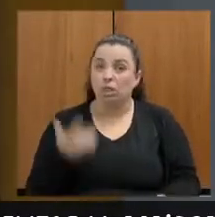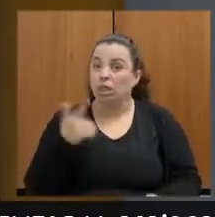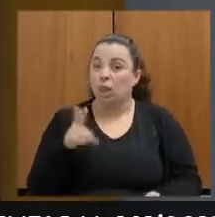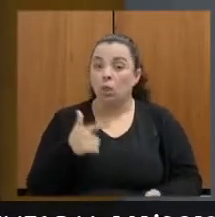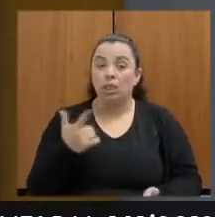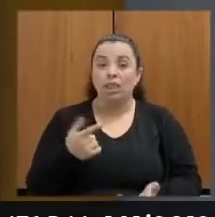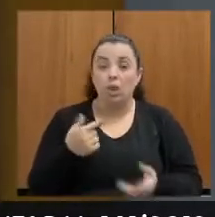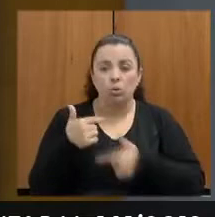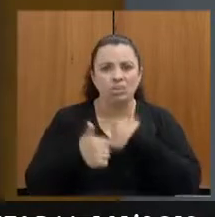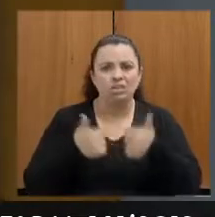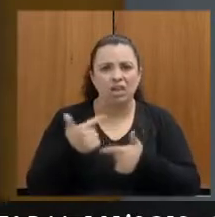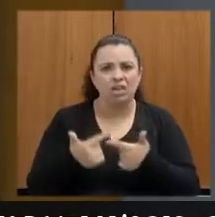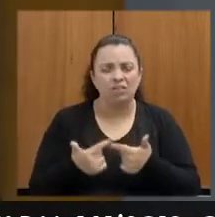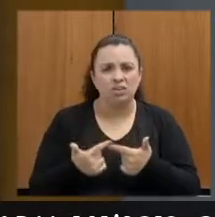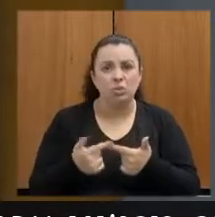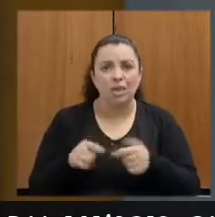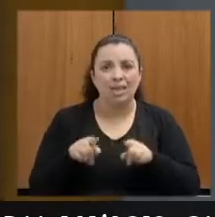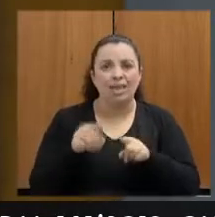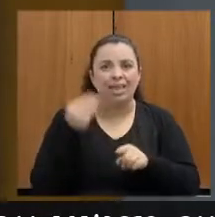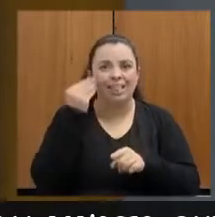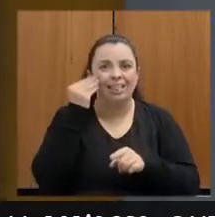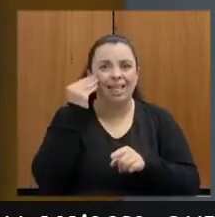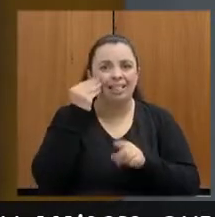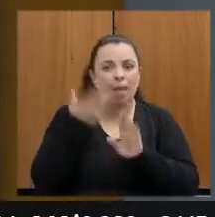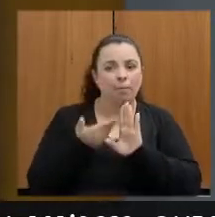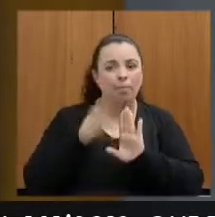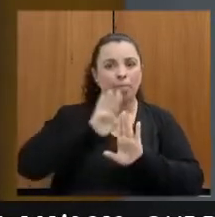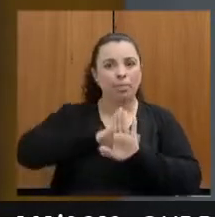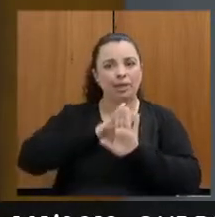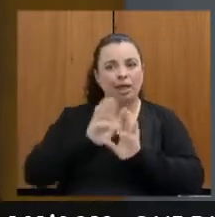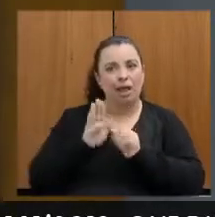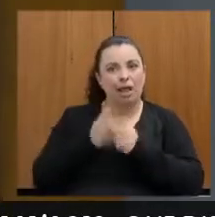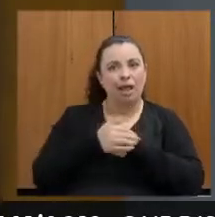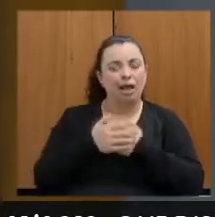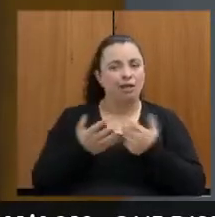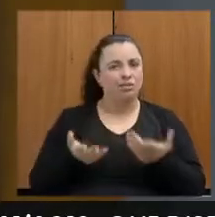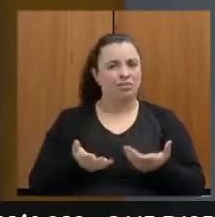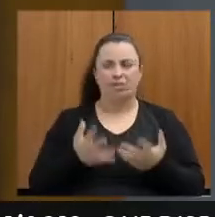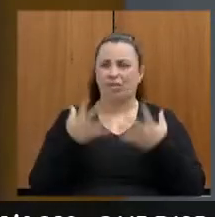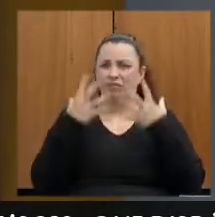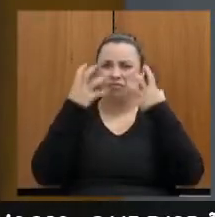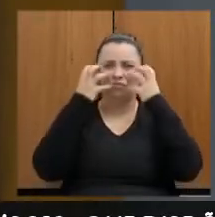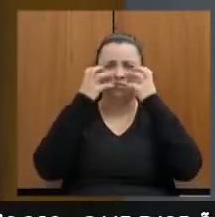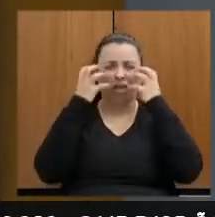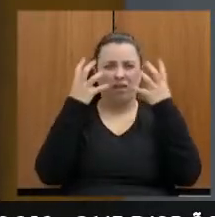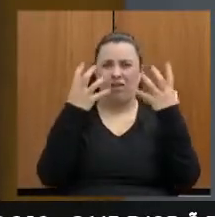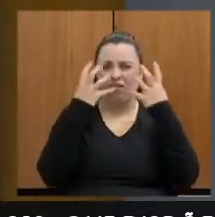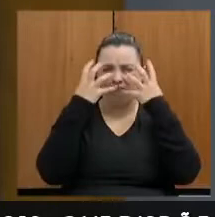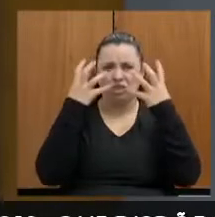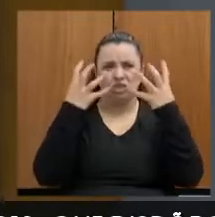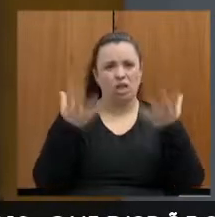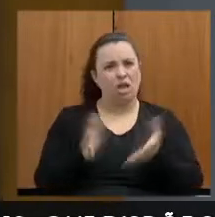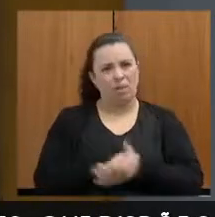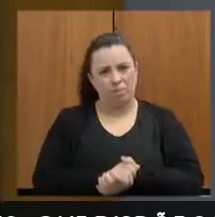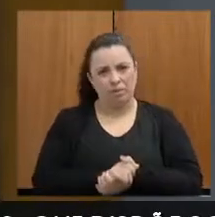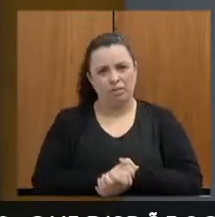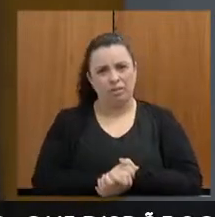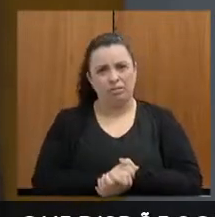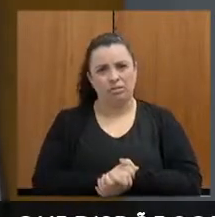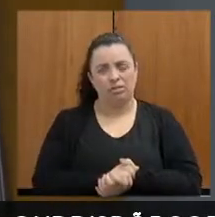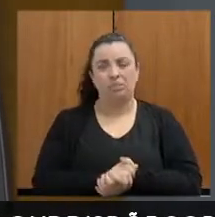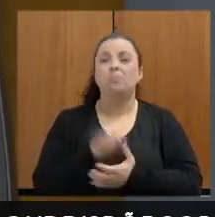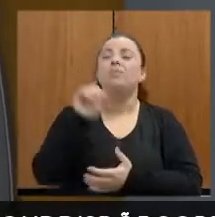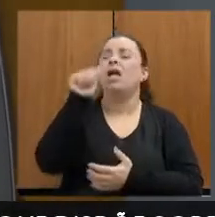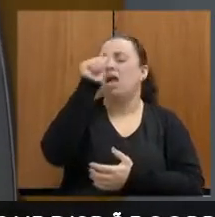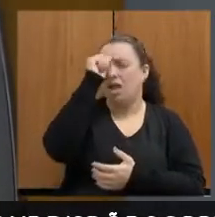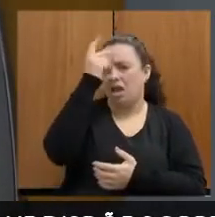tentar maquiar de forma vergonhosa vexatória essa situação para concluir